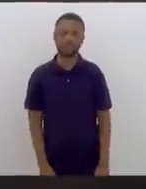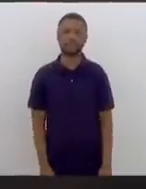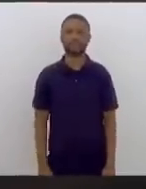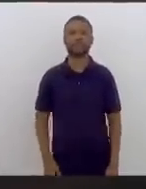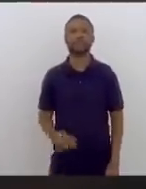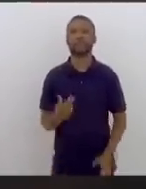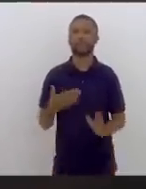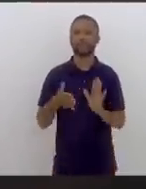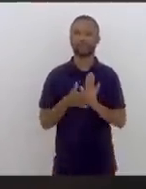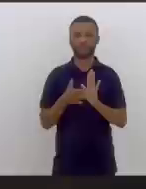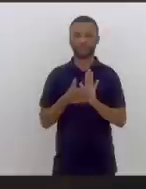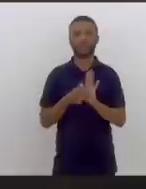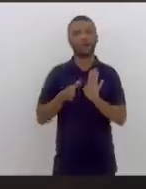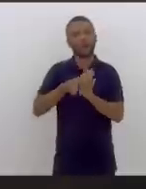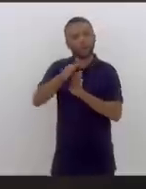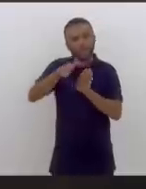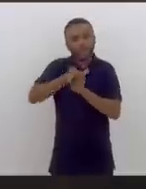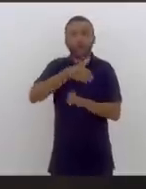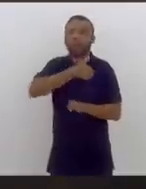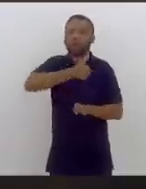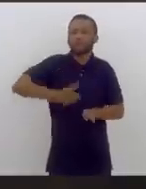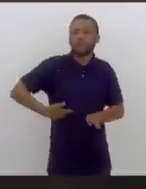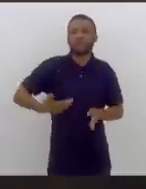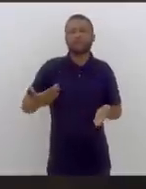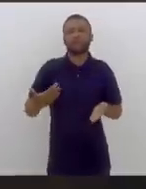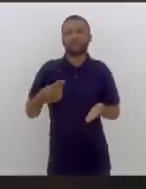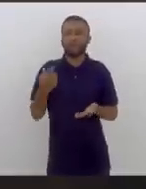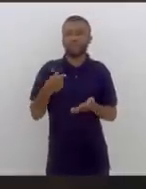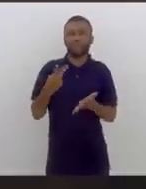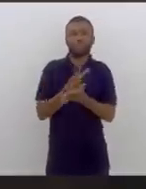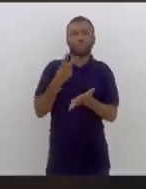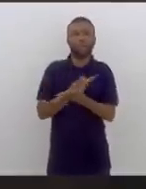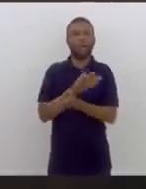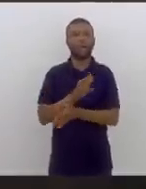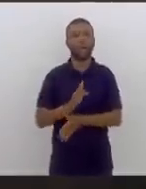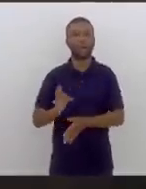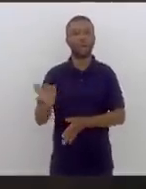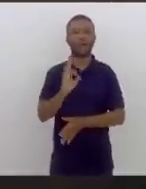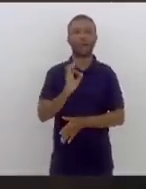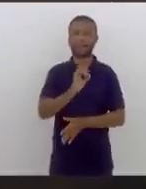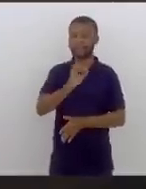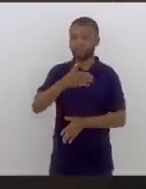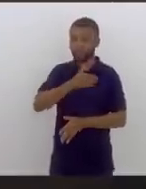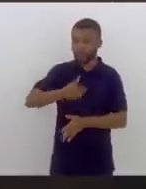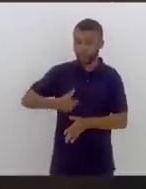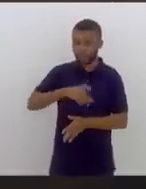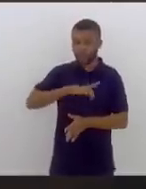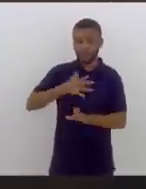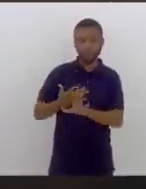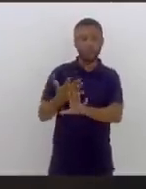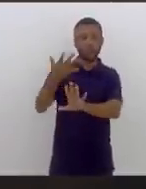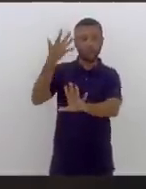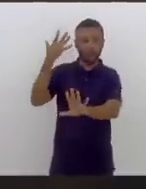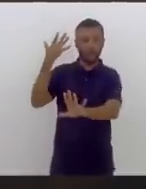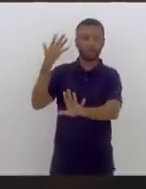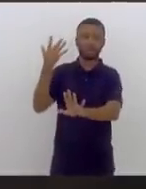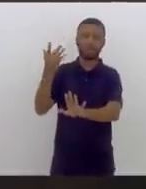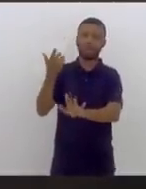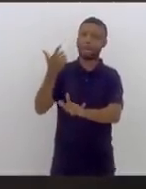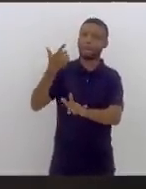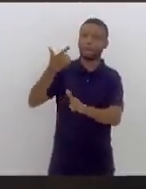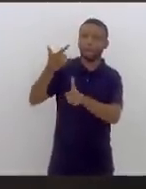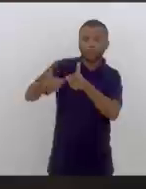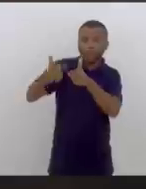se propondo aqui oriental Governador para que ele não venha errar se o governador tivesse ouvido a gente lá atrás não teria problema